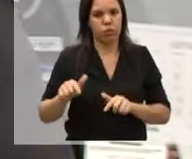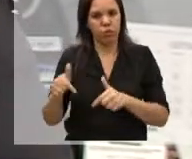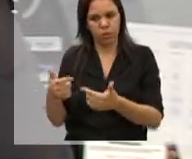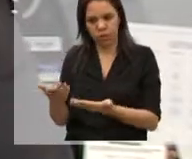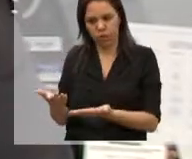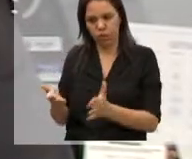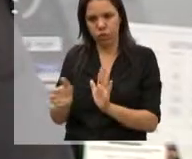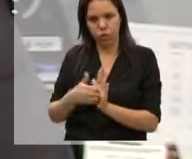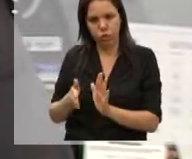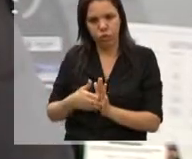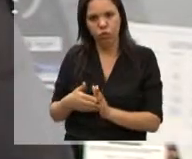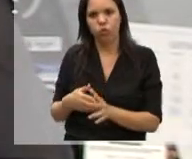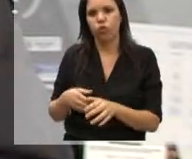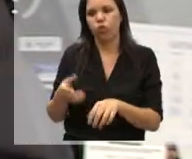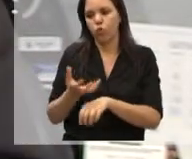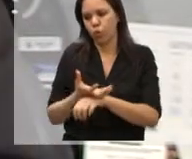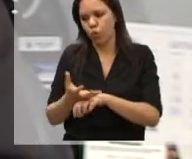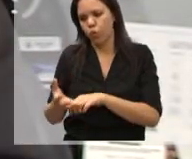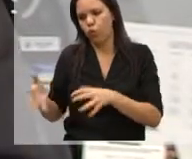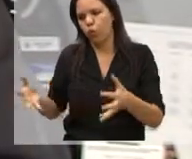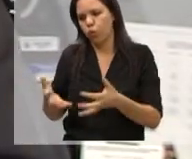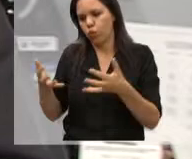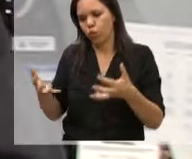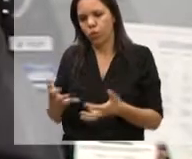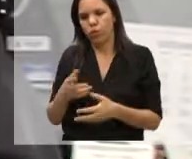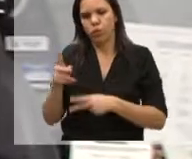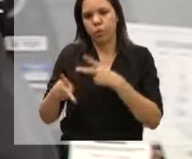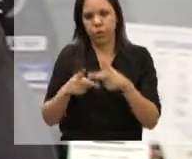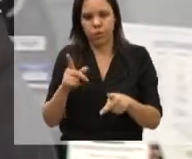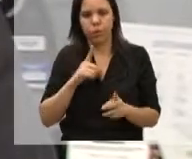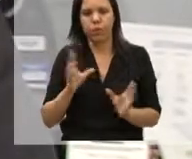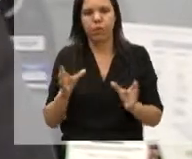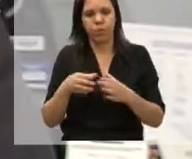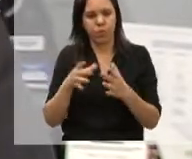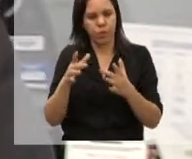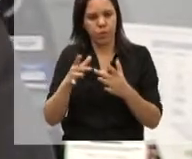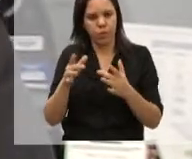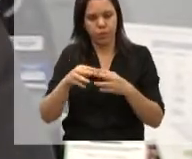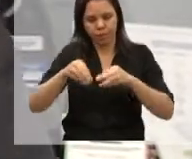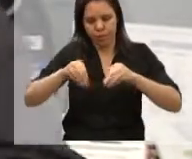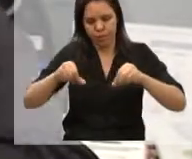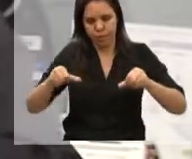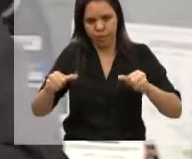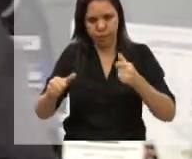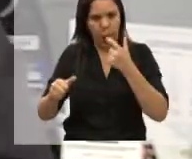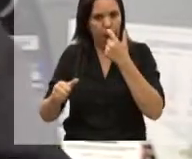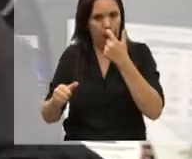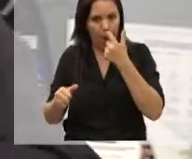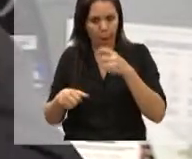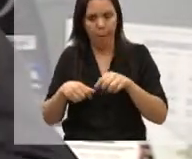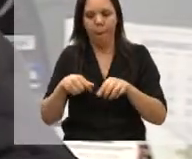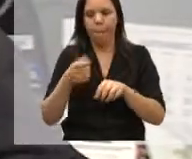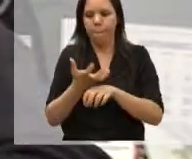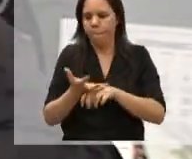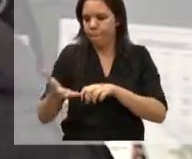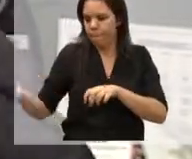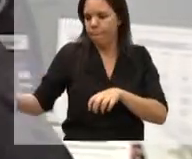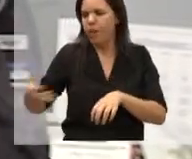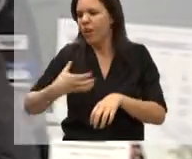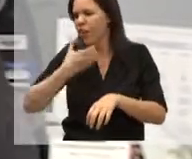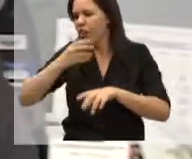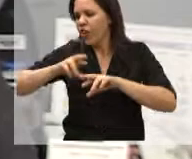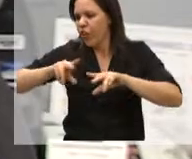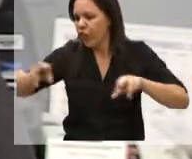iniciativas das hortas comunitárias, nós fazemos com que as pessoas tenham um contato com a terra, né, na plantação de